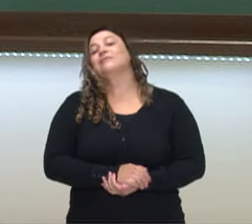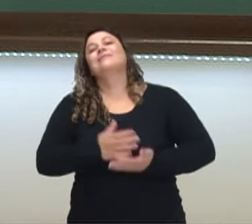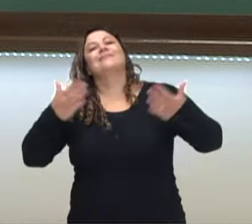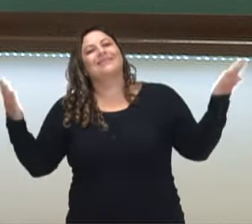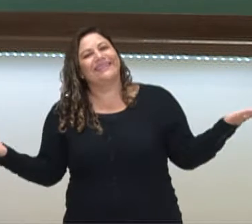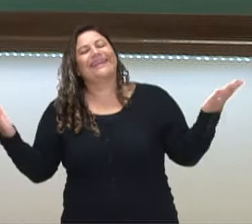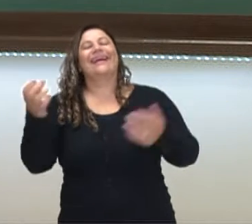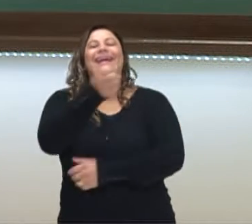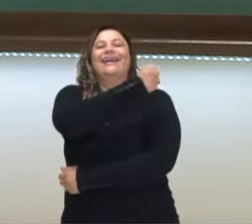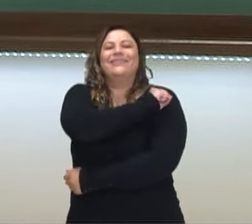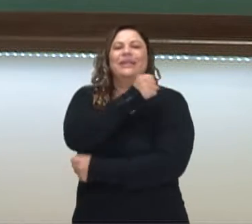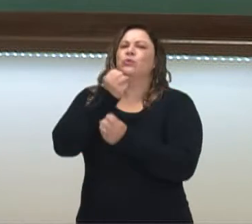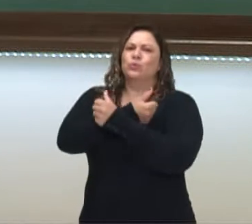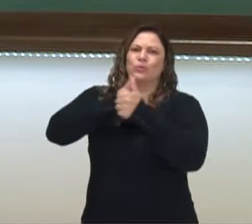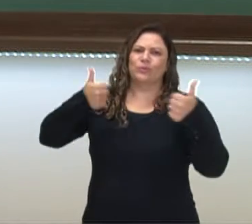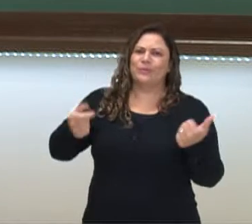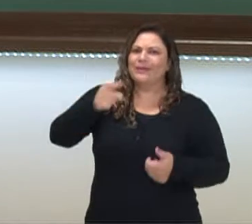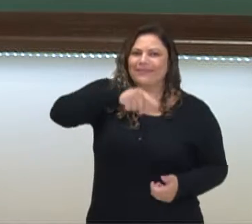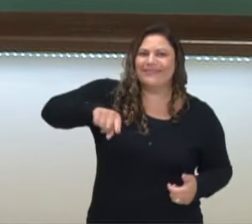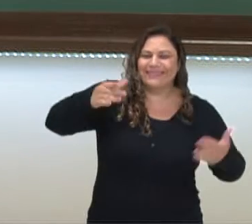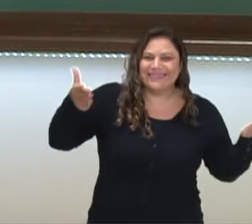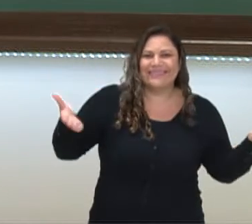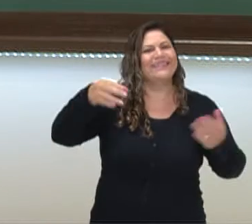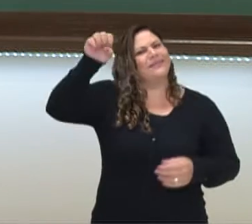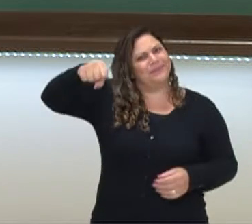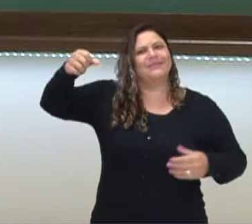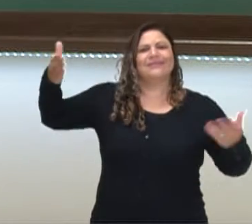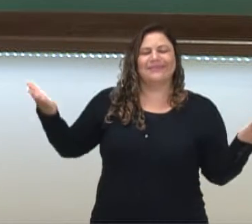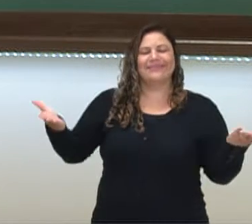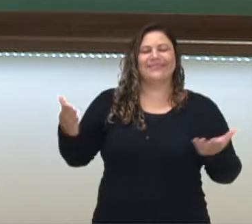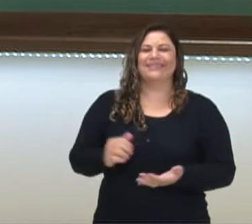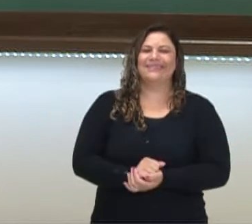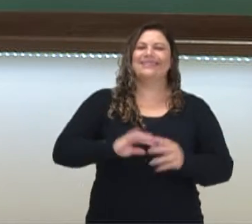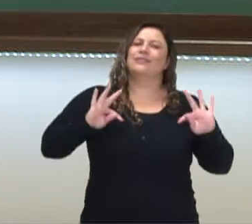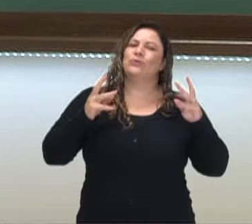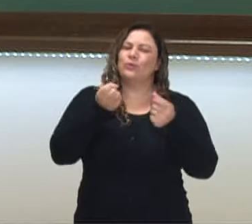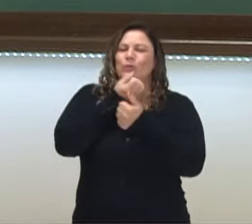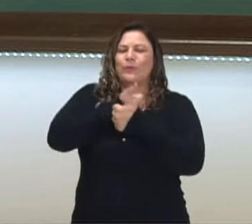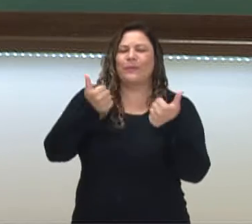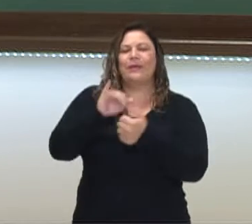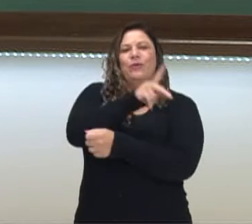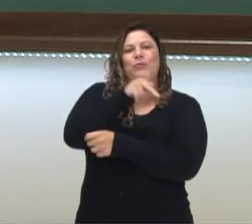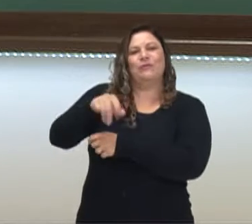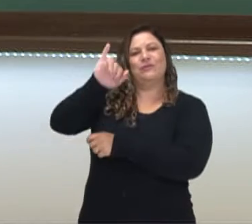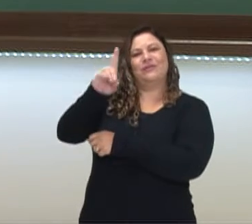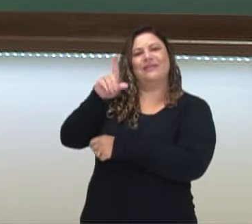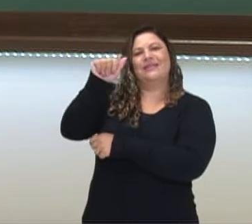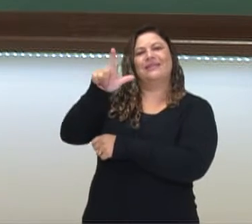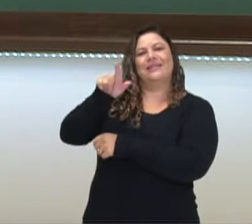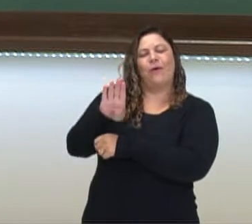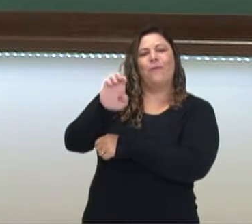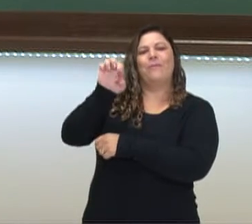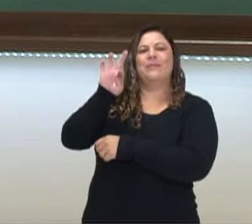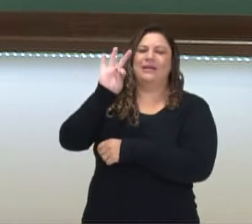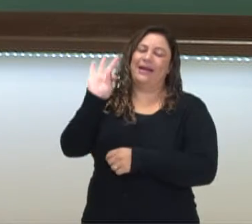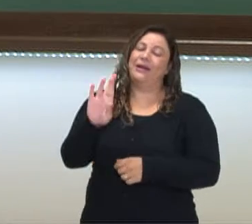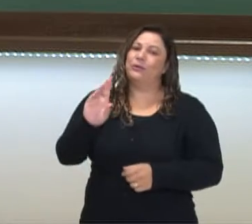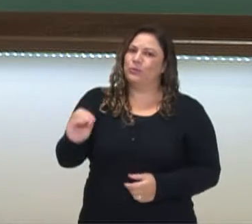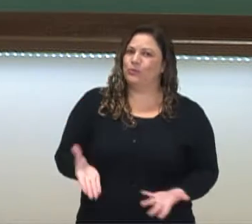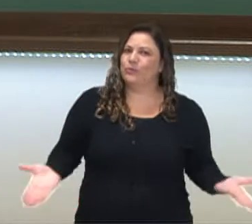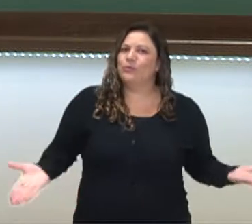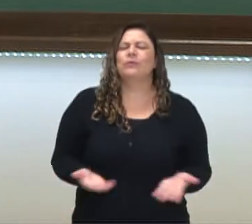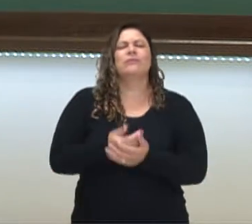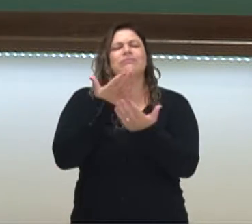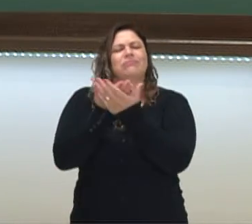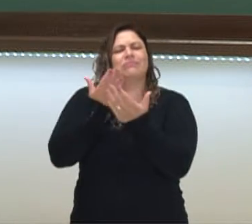E aí, pessoal do oitavo ano, tudo bem com vocês? Espero que estejam todos bem. Aqui é o professor Hidalberto e vamos ver o que nós temos na aula de